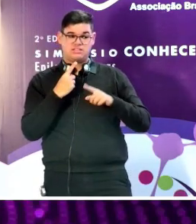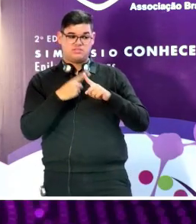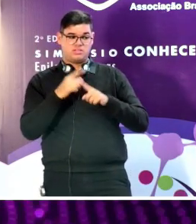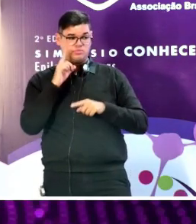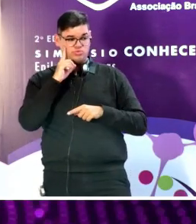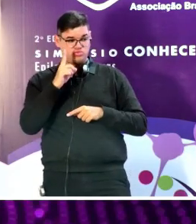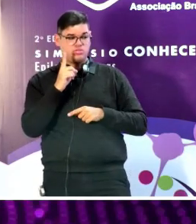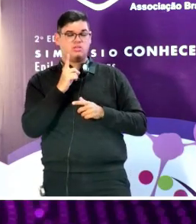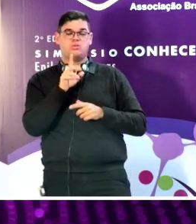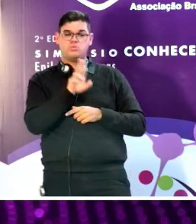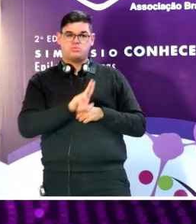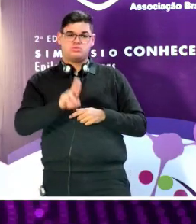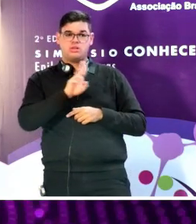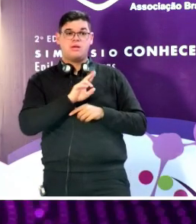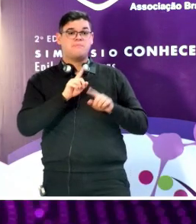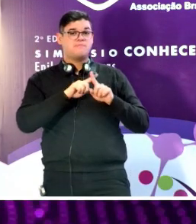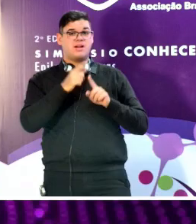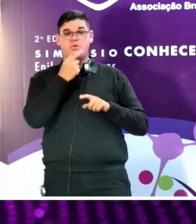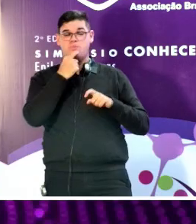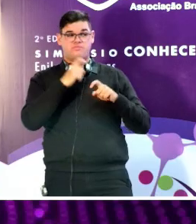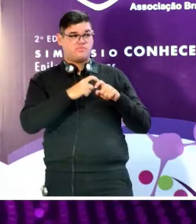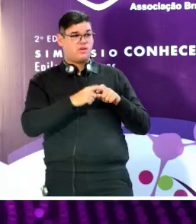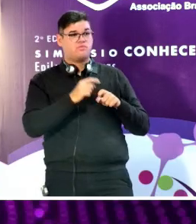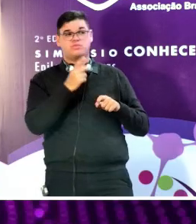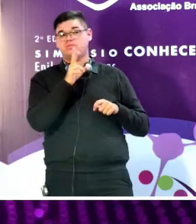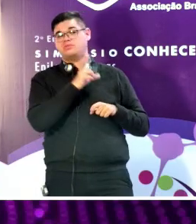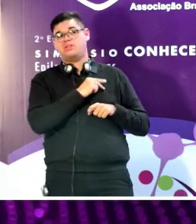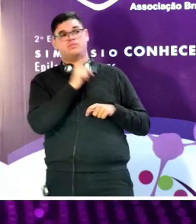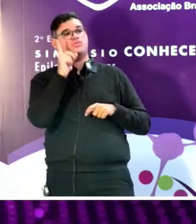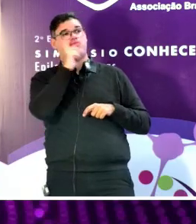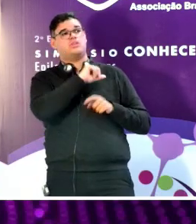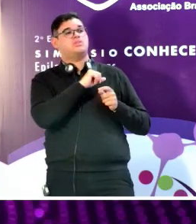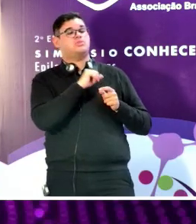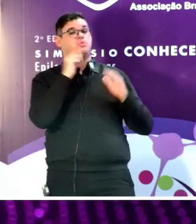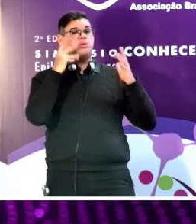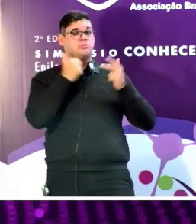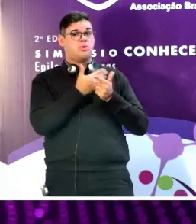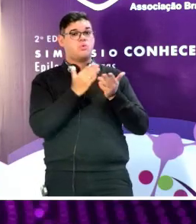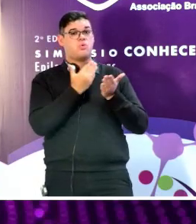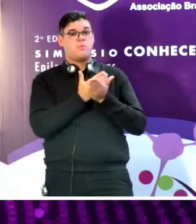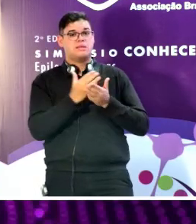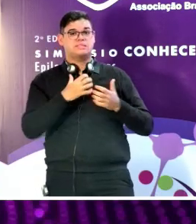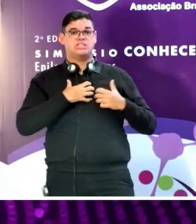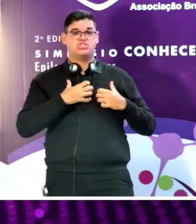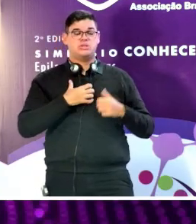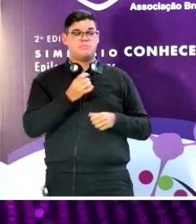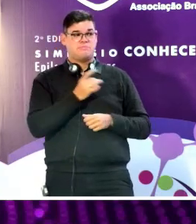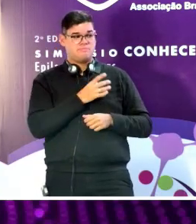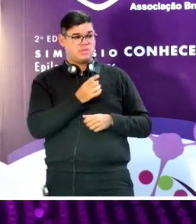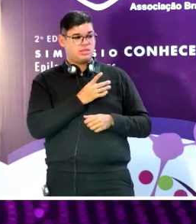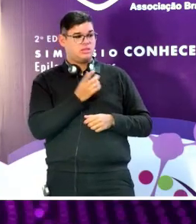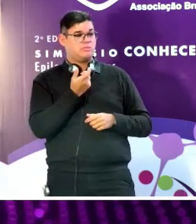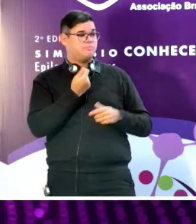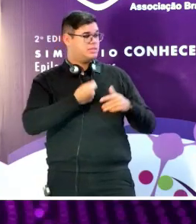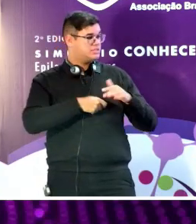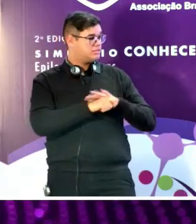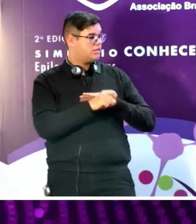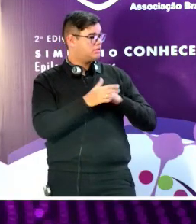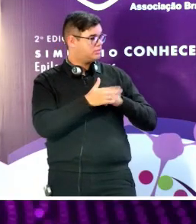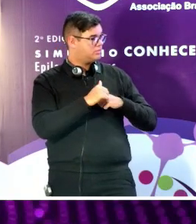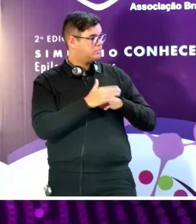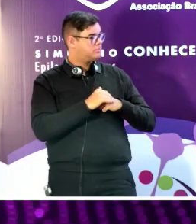reclamar. Não, é muito difícil, o animal começa a ficar com medo. E aí eu voltei para a bancada.